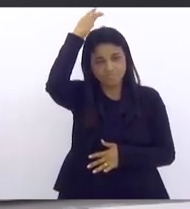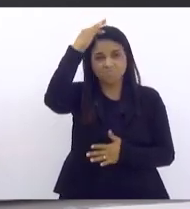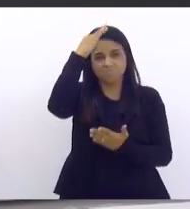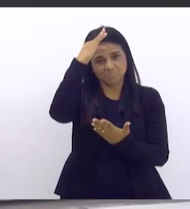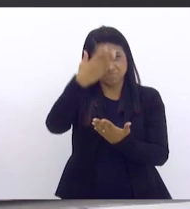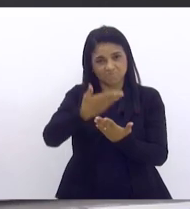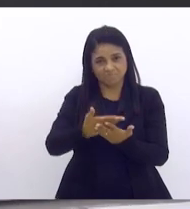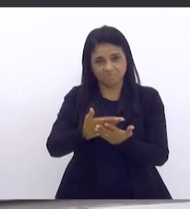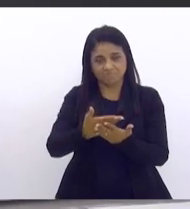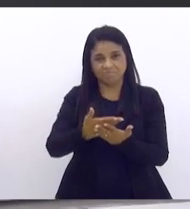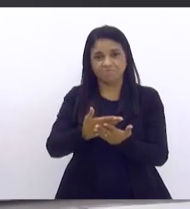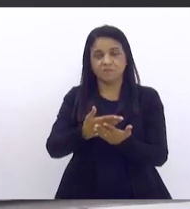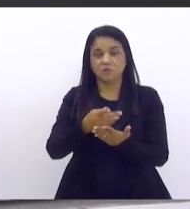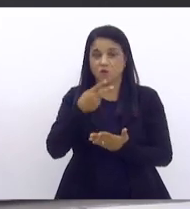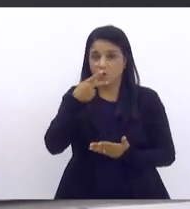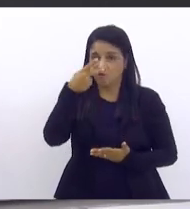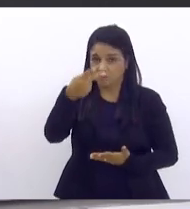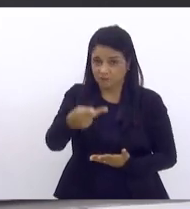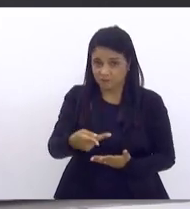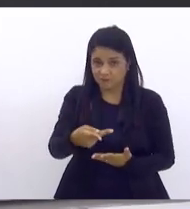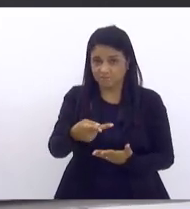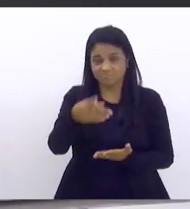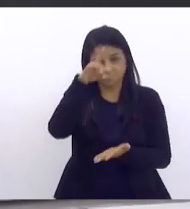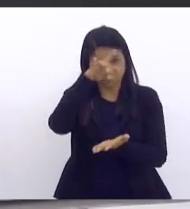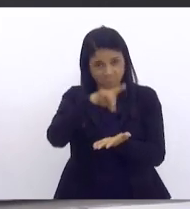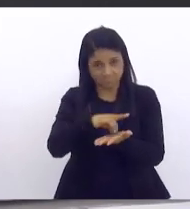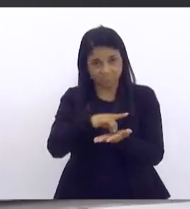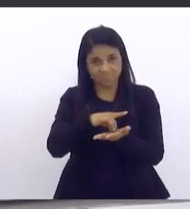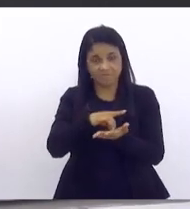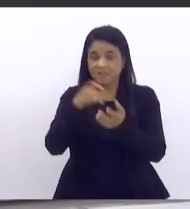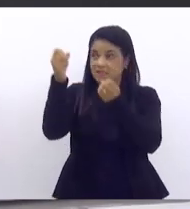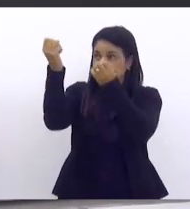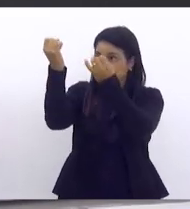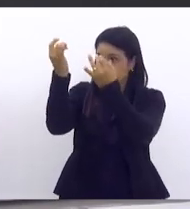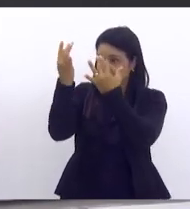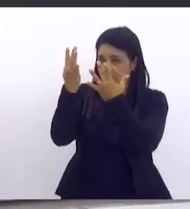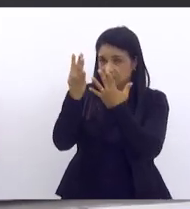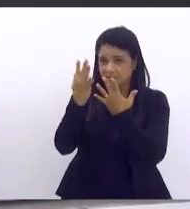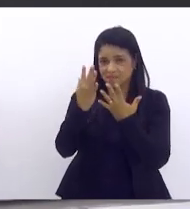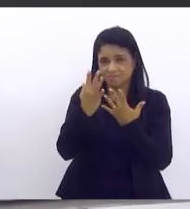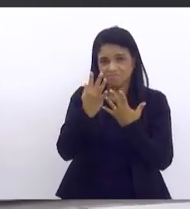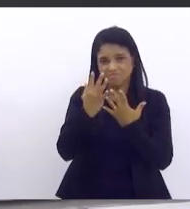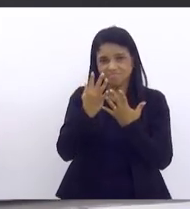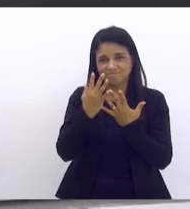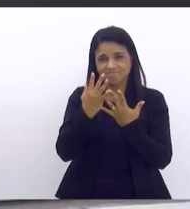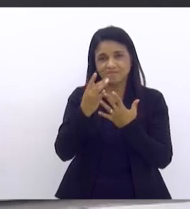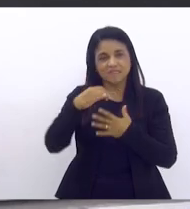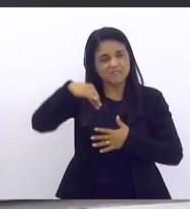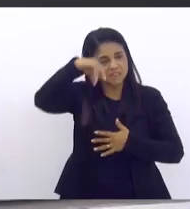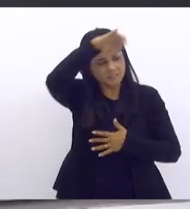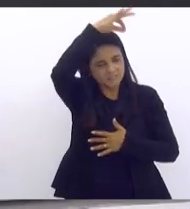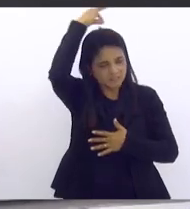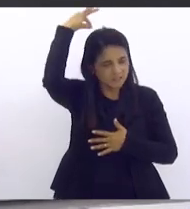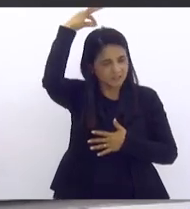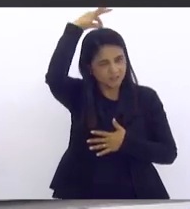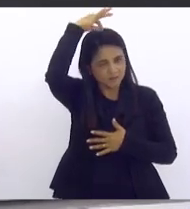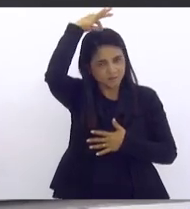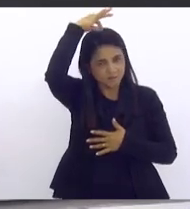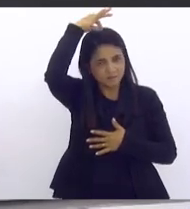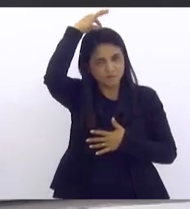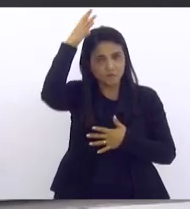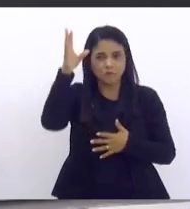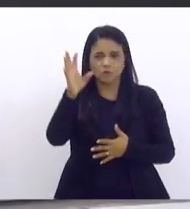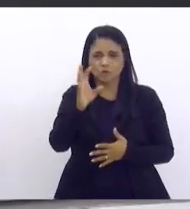e invocamos possa derramar sobre todos nós esse Espírito do eterno amor de